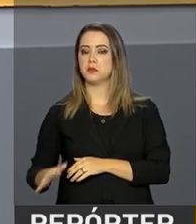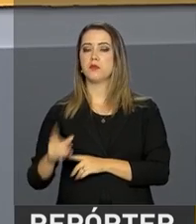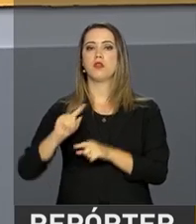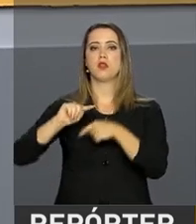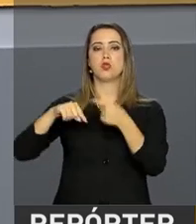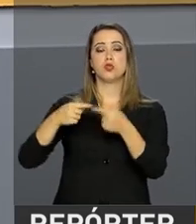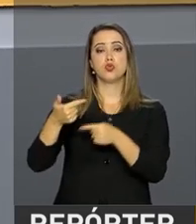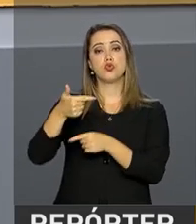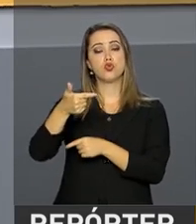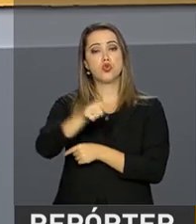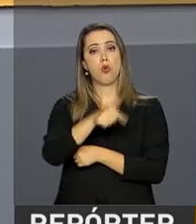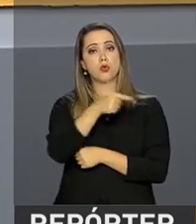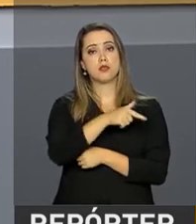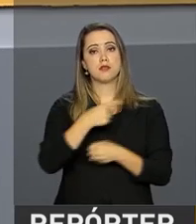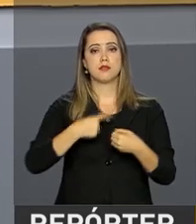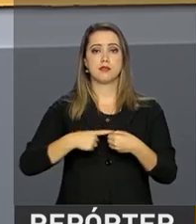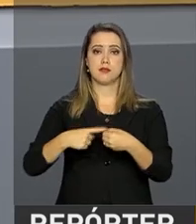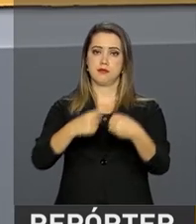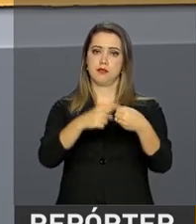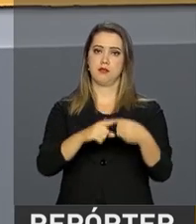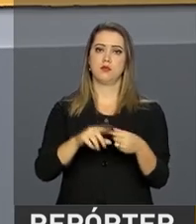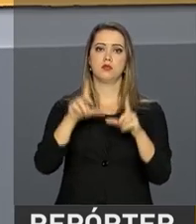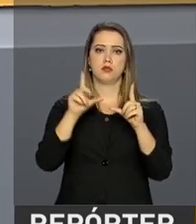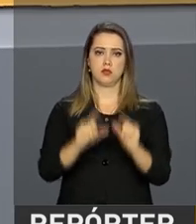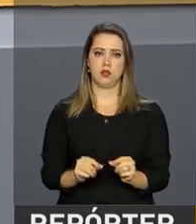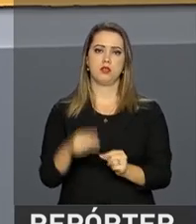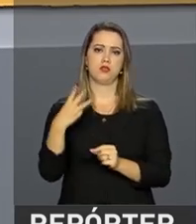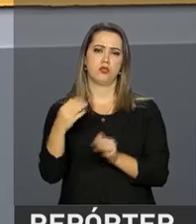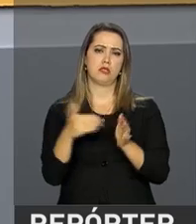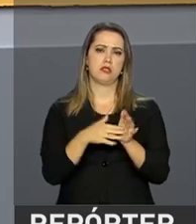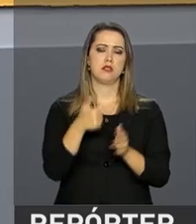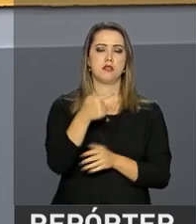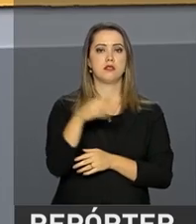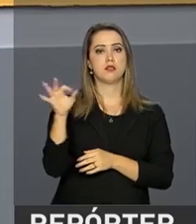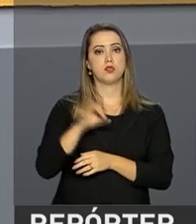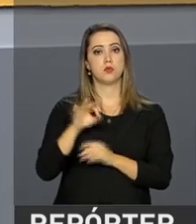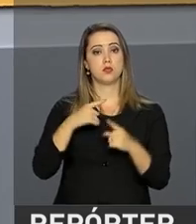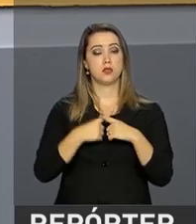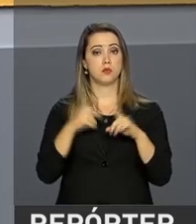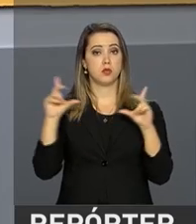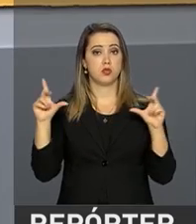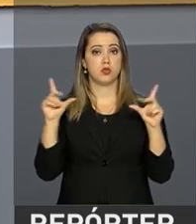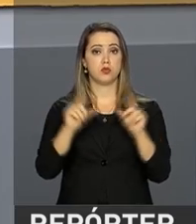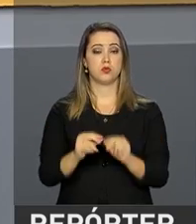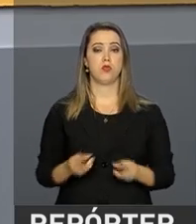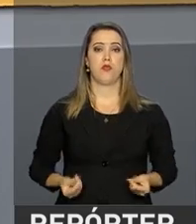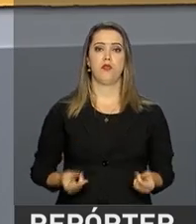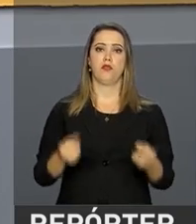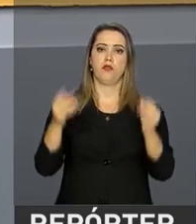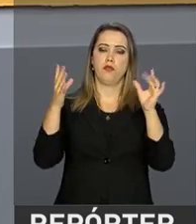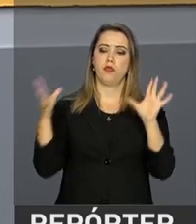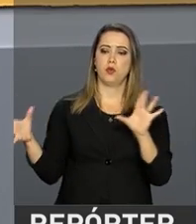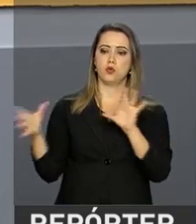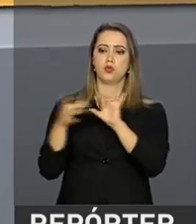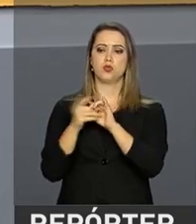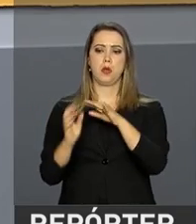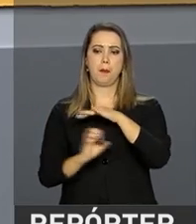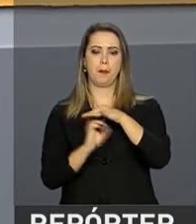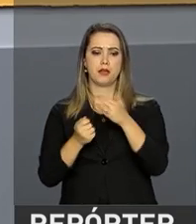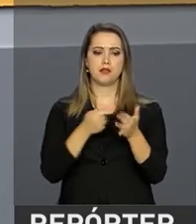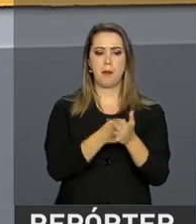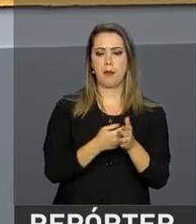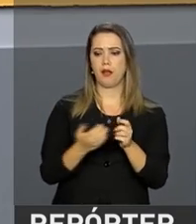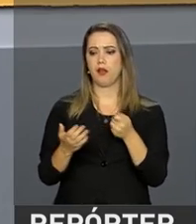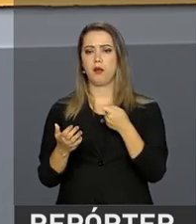interurbanas vai cair entre 3% e 7%. A queda vai acontecer por conta da redução das tarifas de interconexão pagas